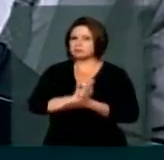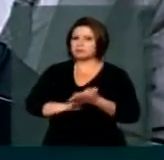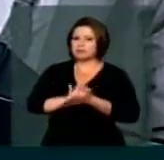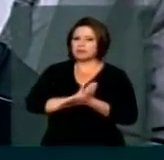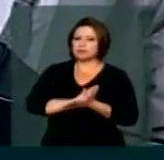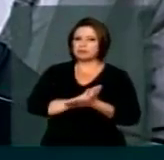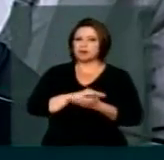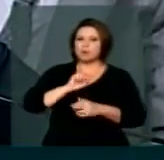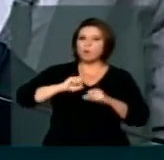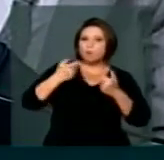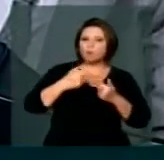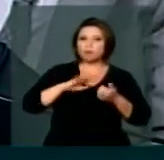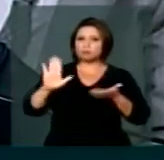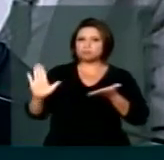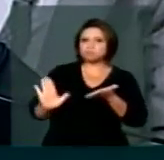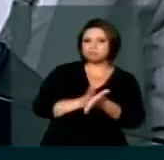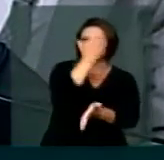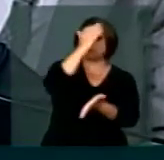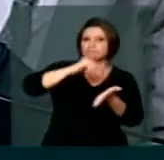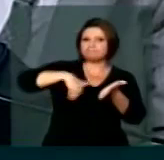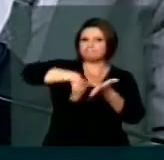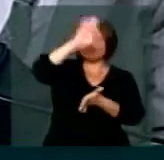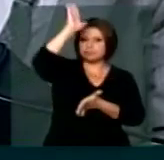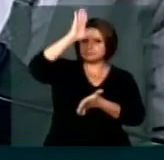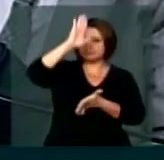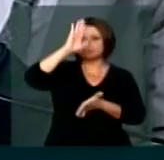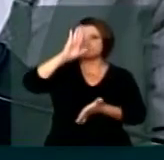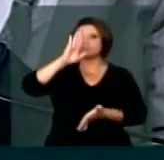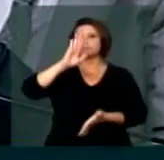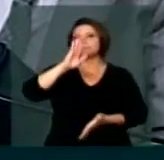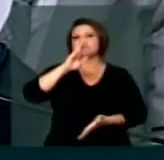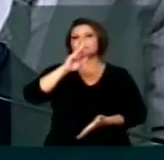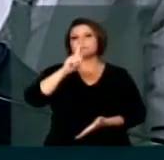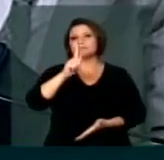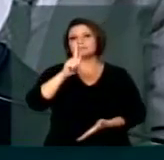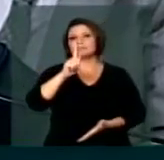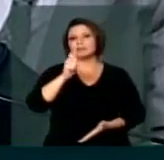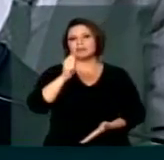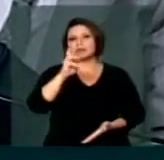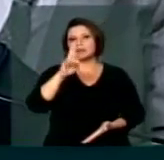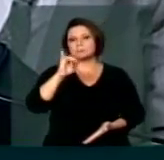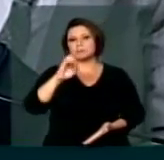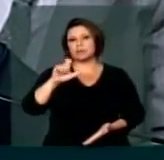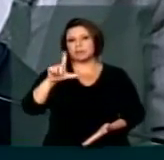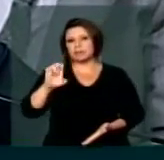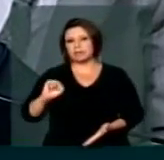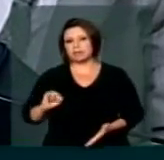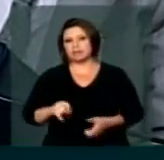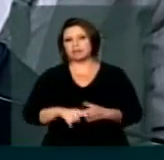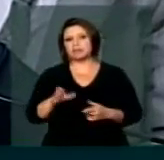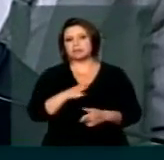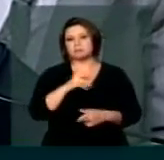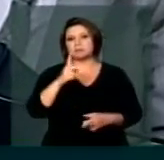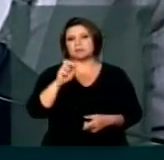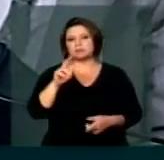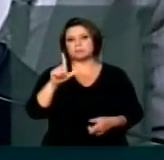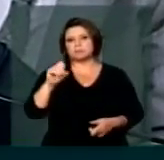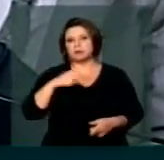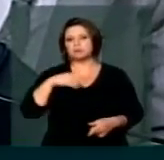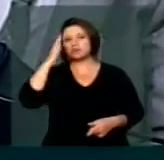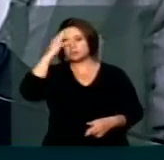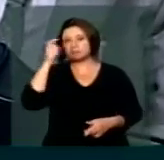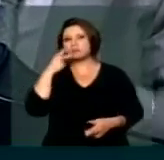ela demitiu o senhor Paulo Roberto, Gabrielli e Zelada, ela tinha efetivamente as